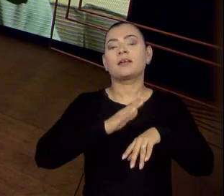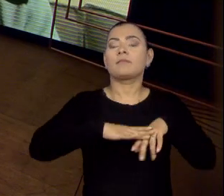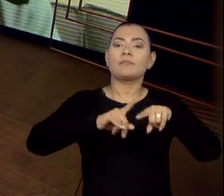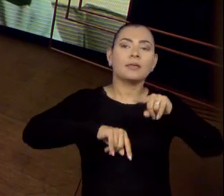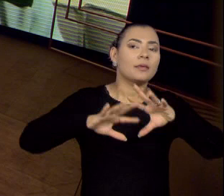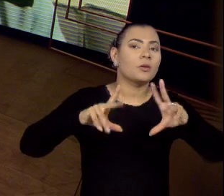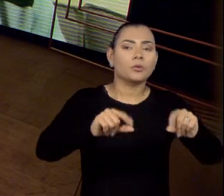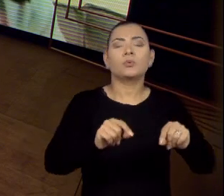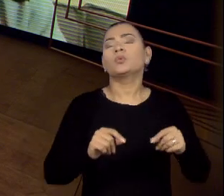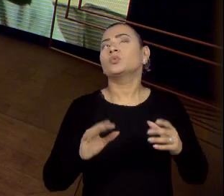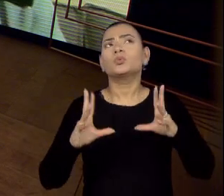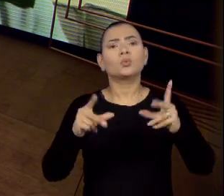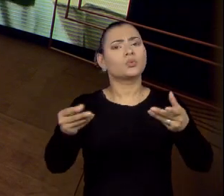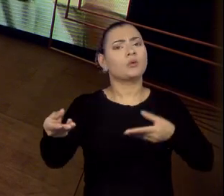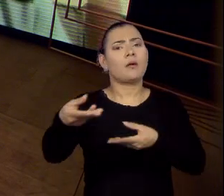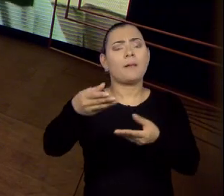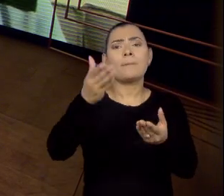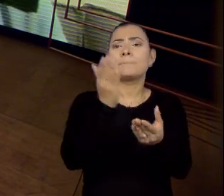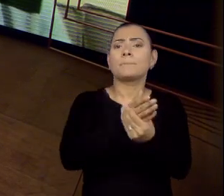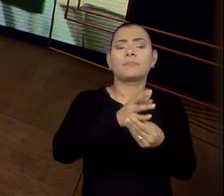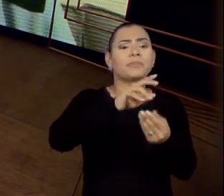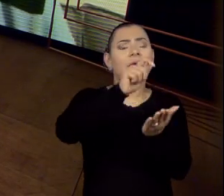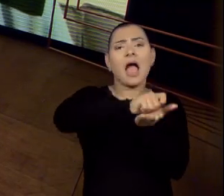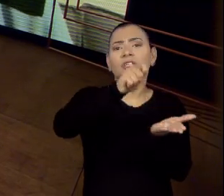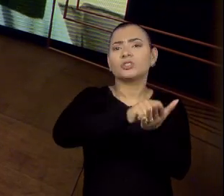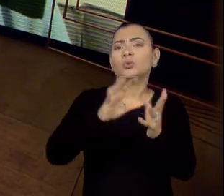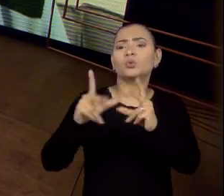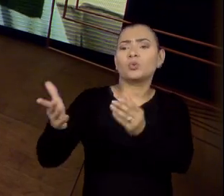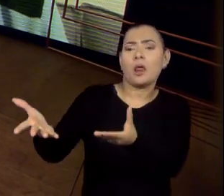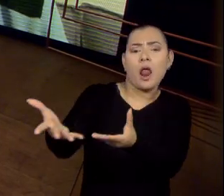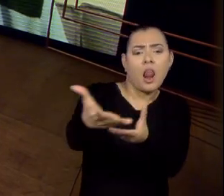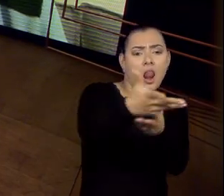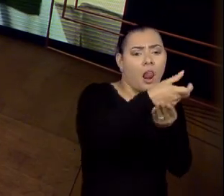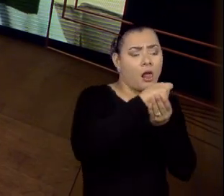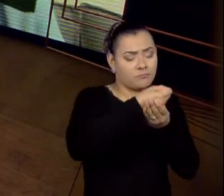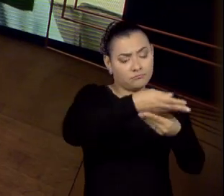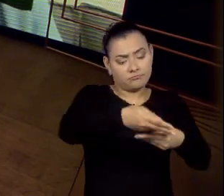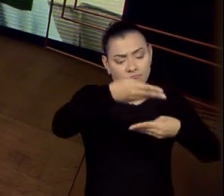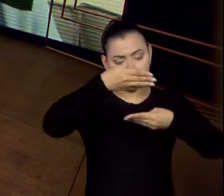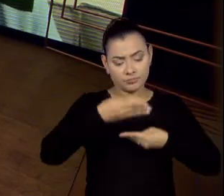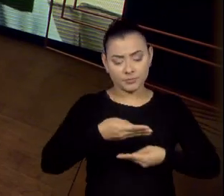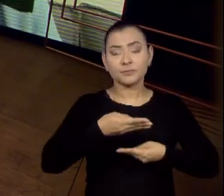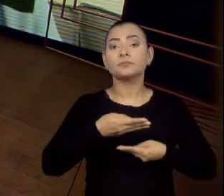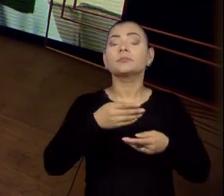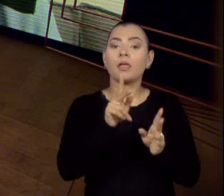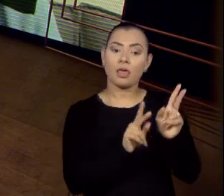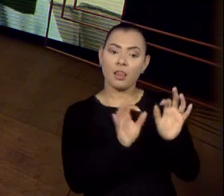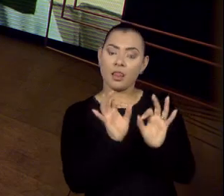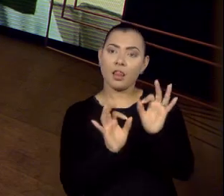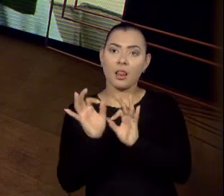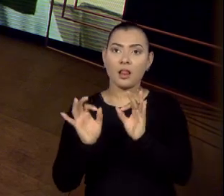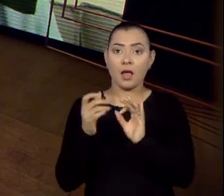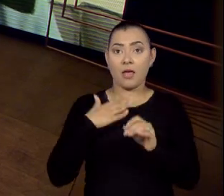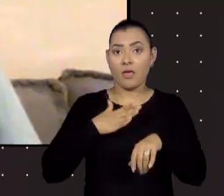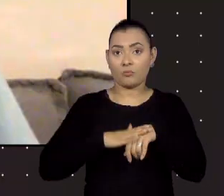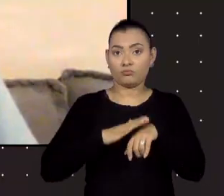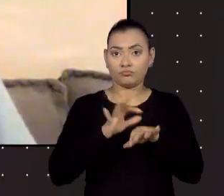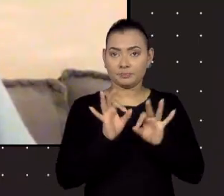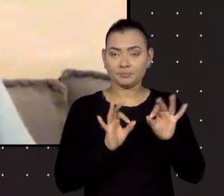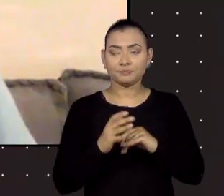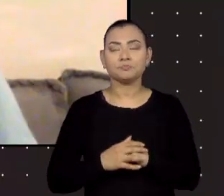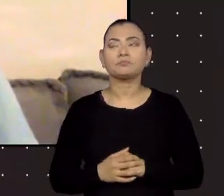Assembleia, Câmara, etc., as matérias, junto com a diagramadora, colocava na página,